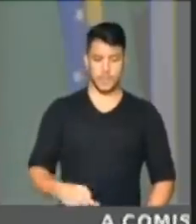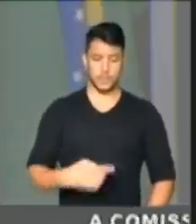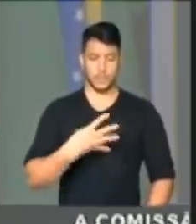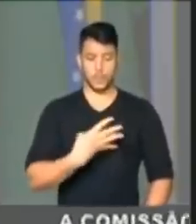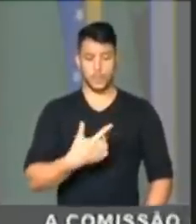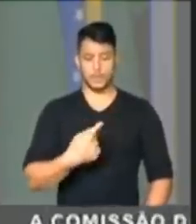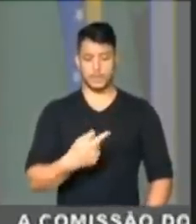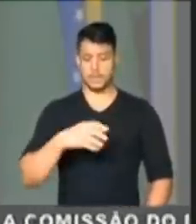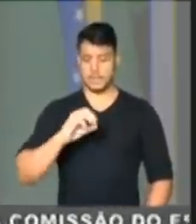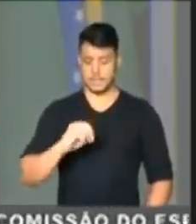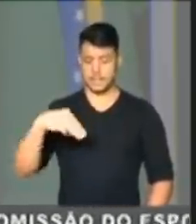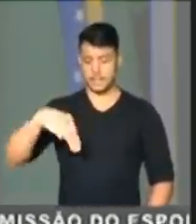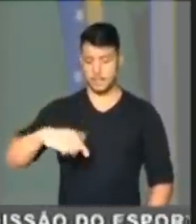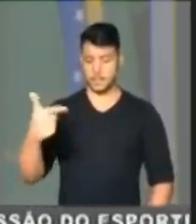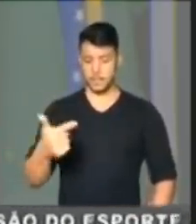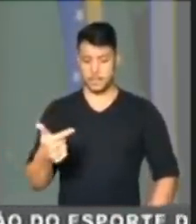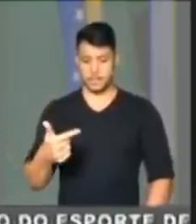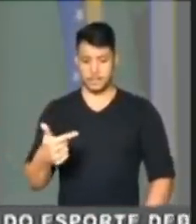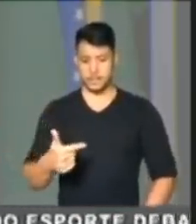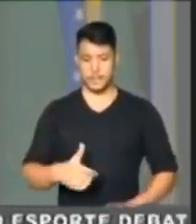22.470 metros quadrados.